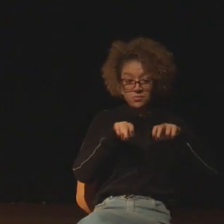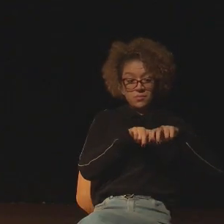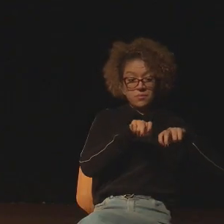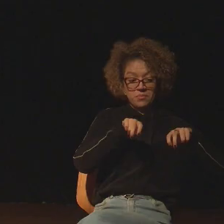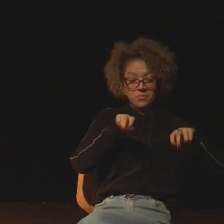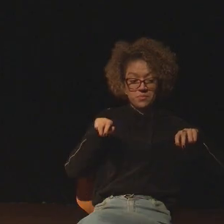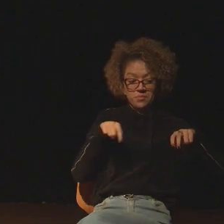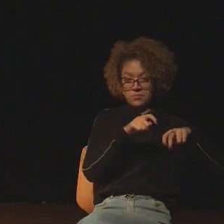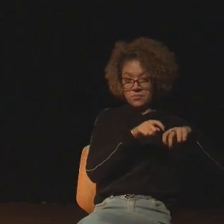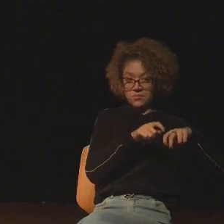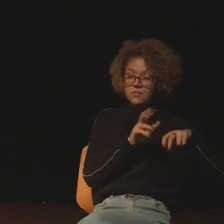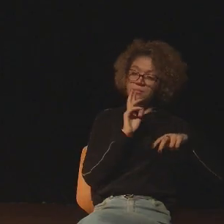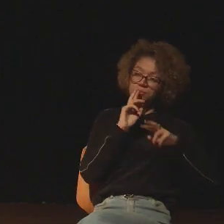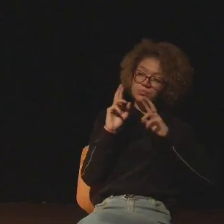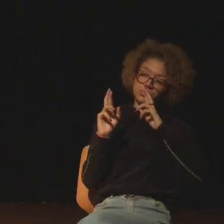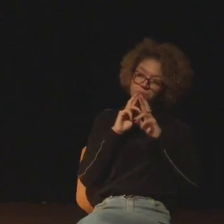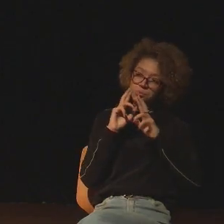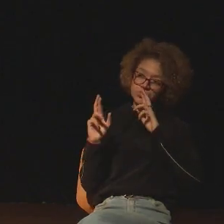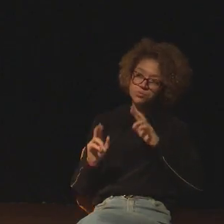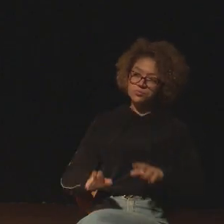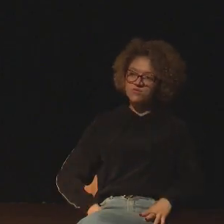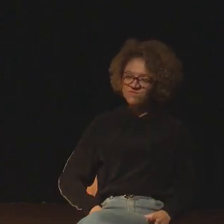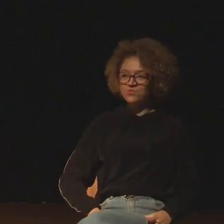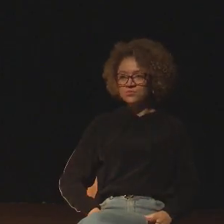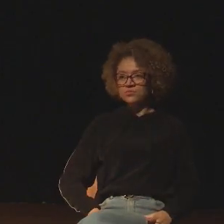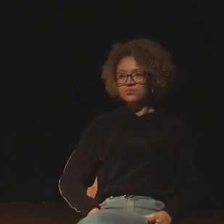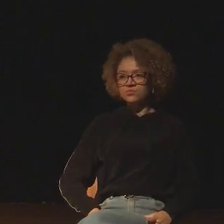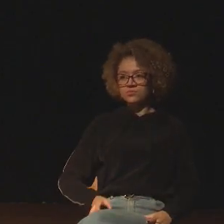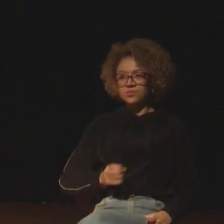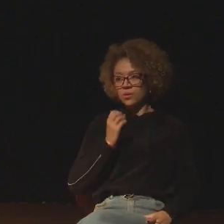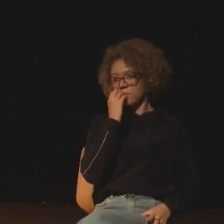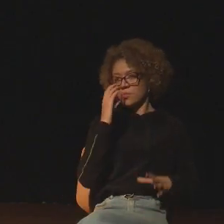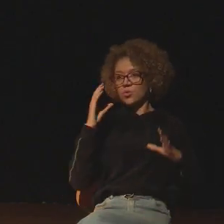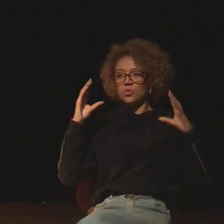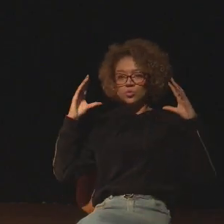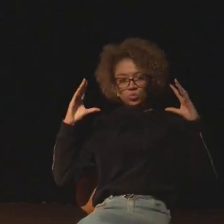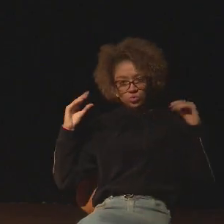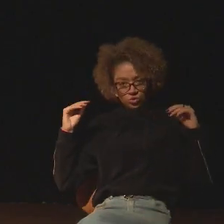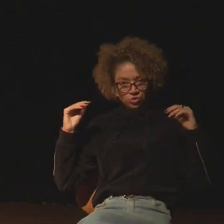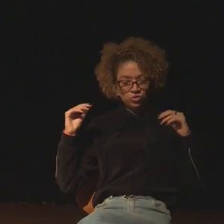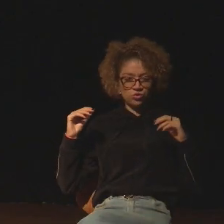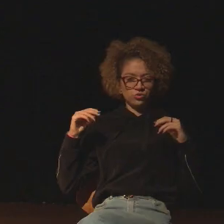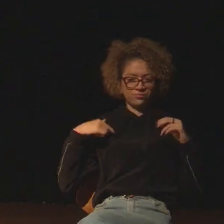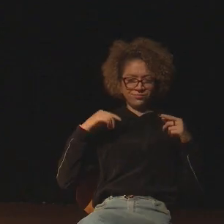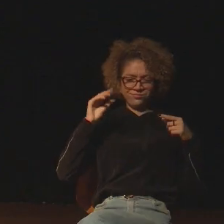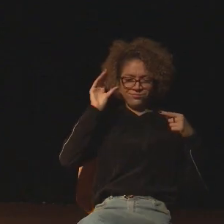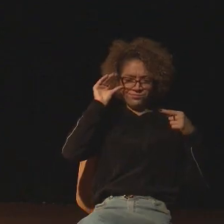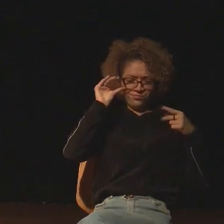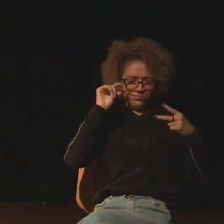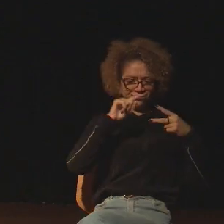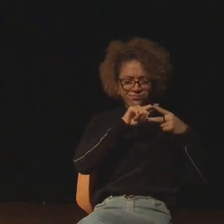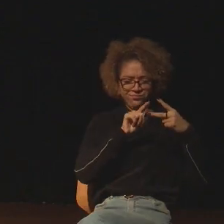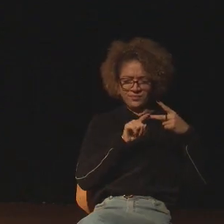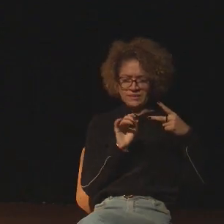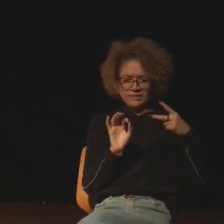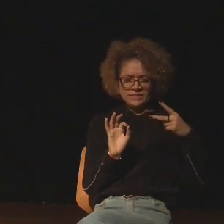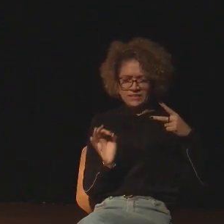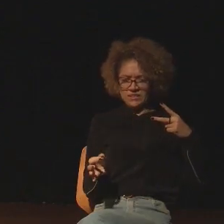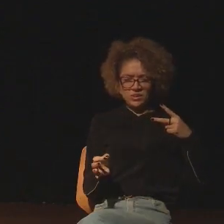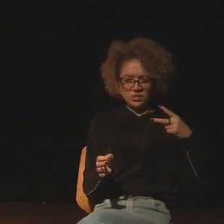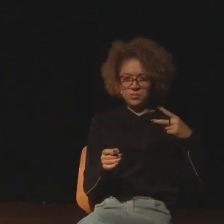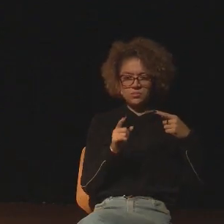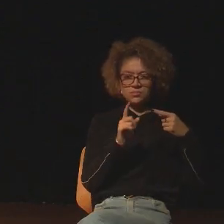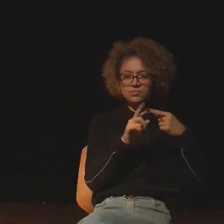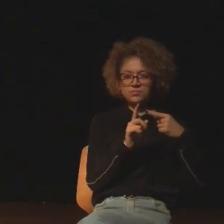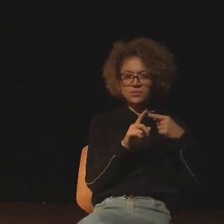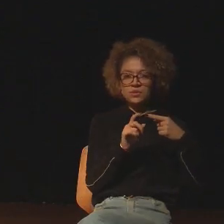vai responder as questões, né, as perguntas. Boa noite a todos. Eu tenho duas curiosidades muito simples, não vou me delongar. A primeira é